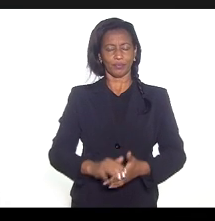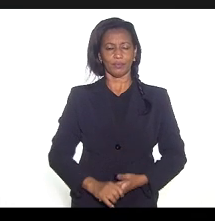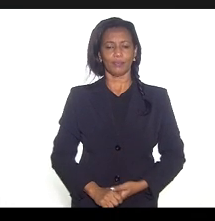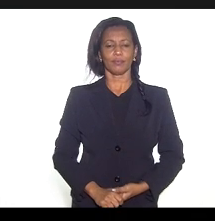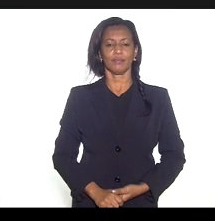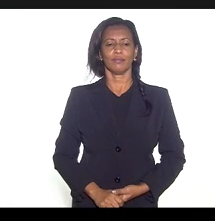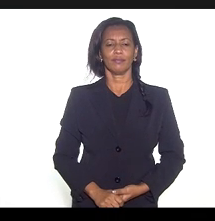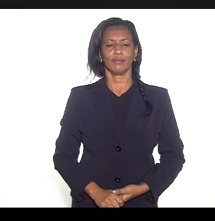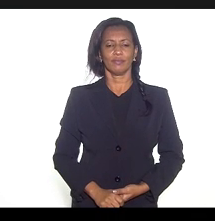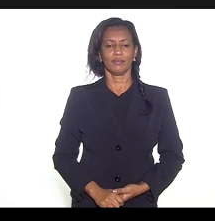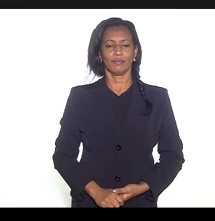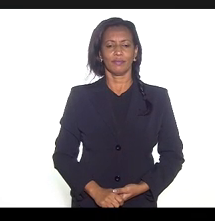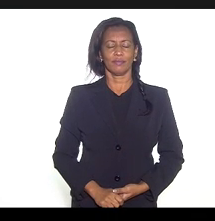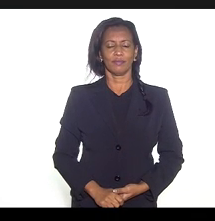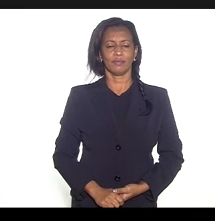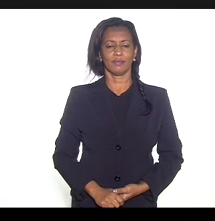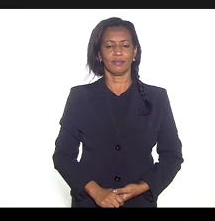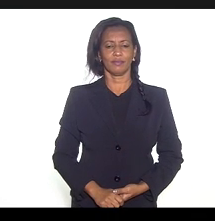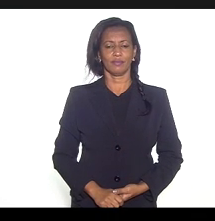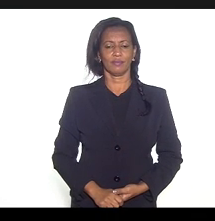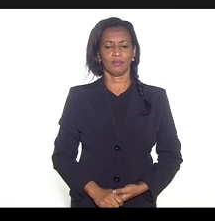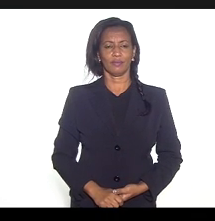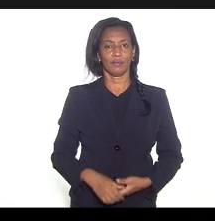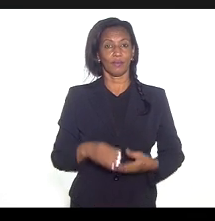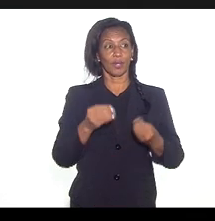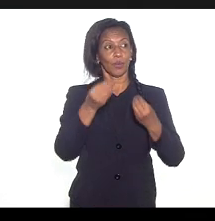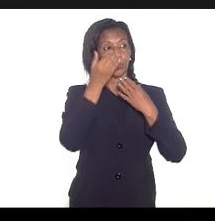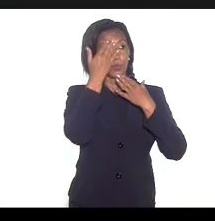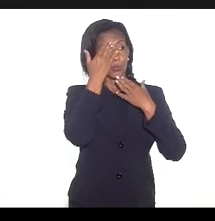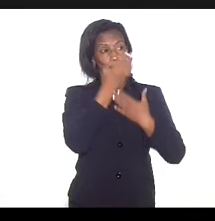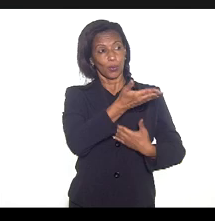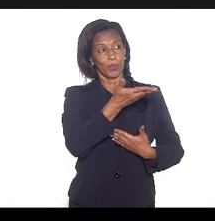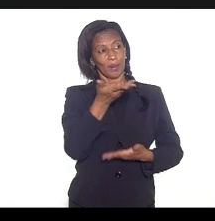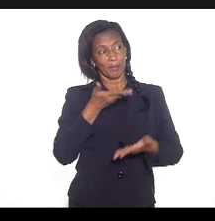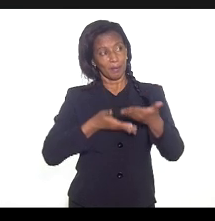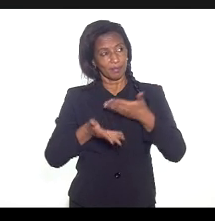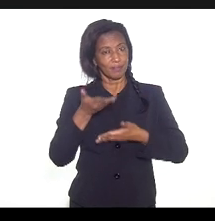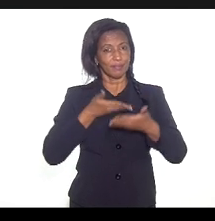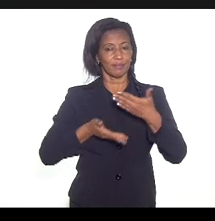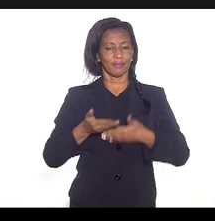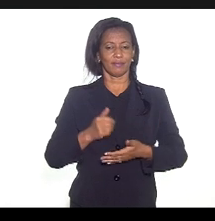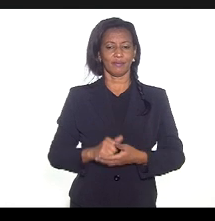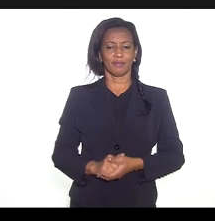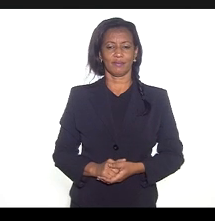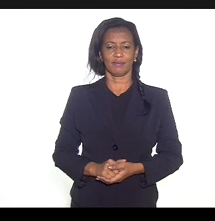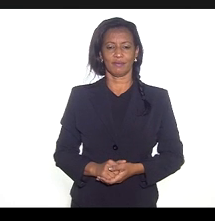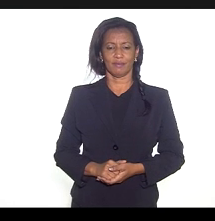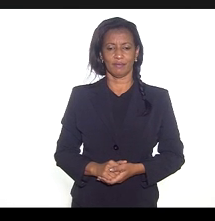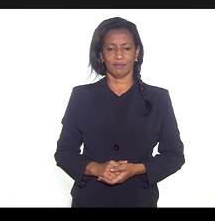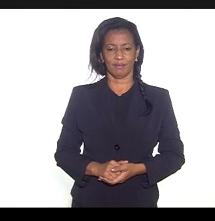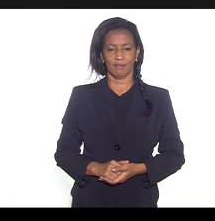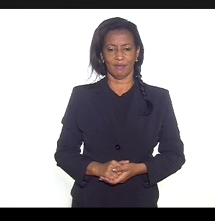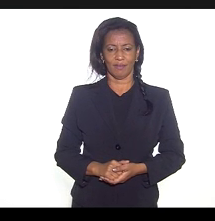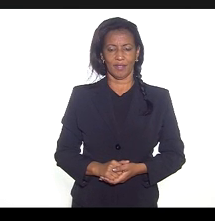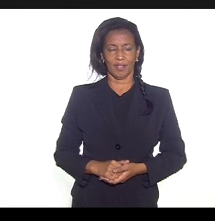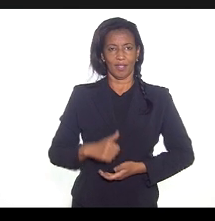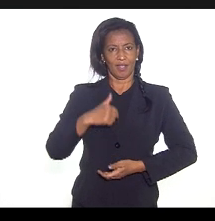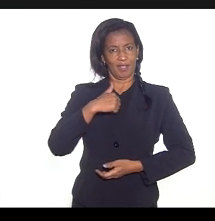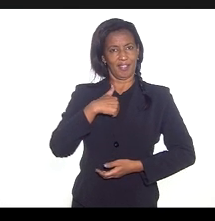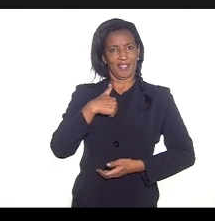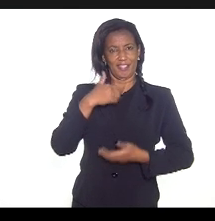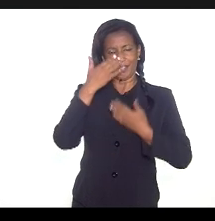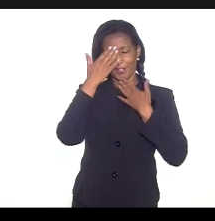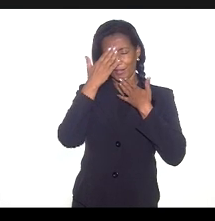fala está com você, Solange. Muito obrigado pela sua participação. Ah, eu é que agradeço a